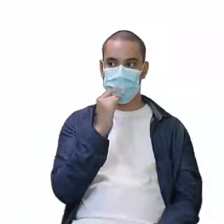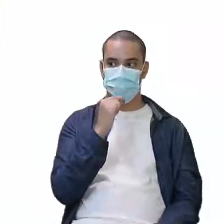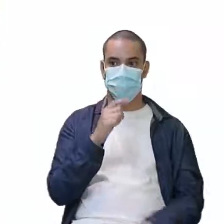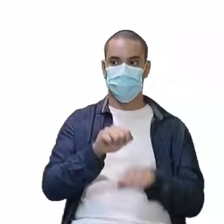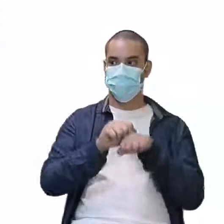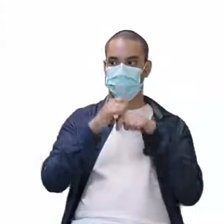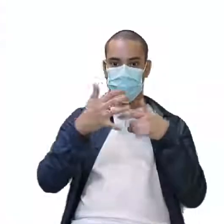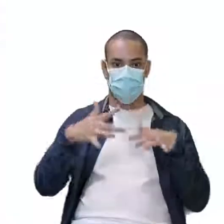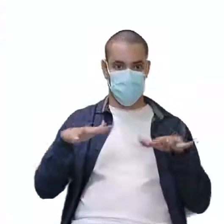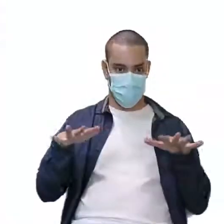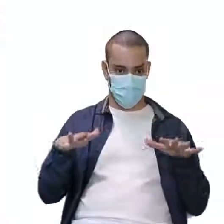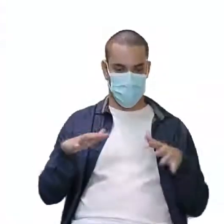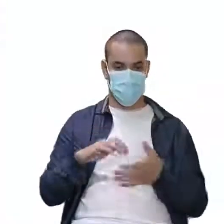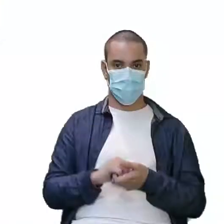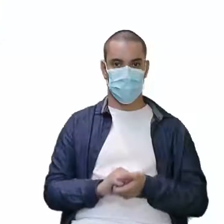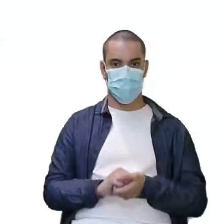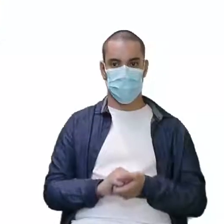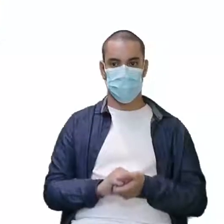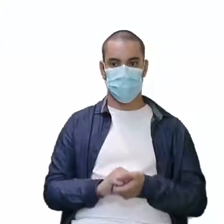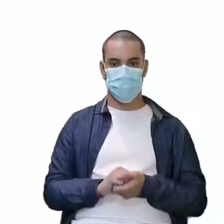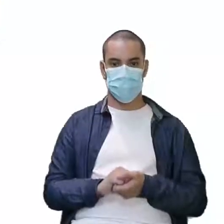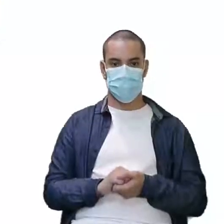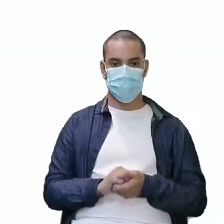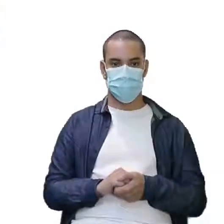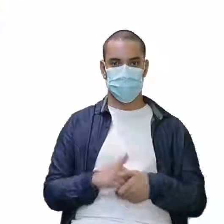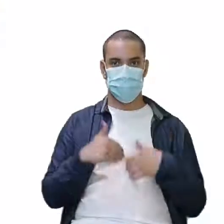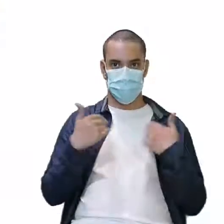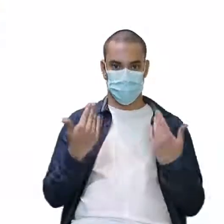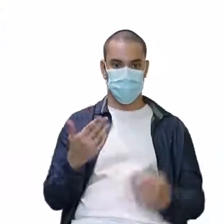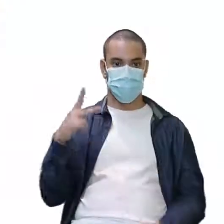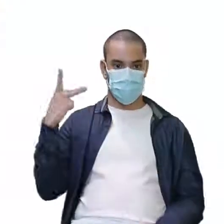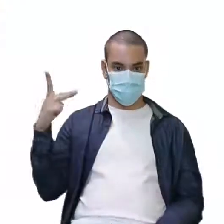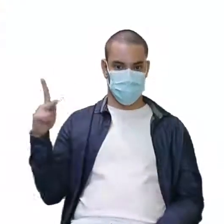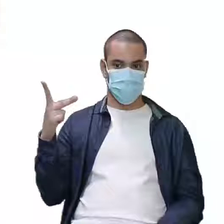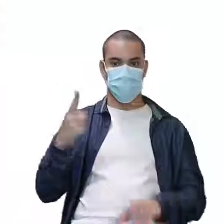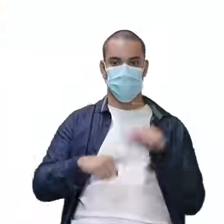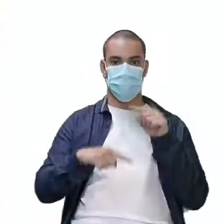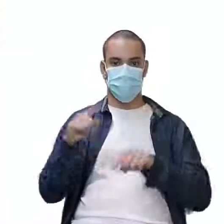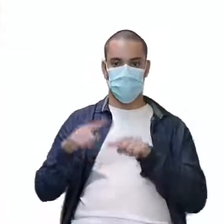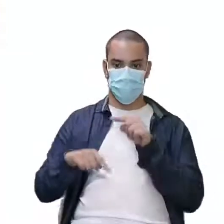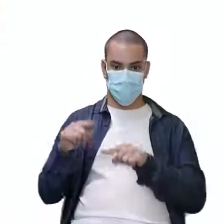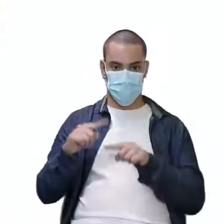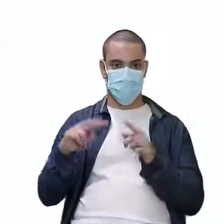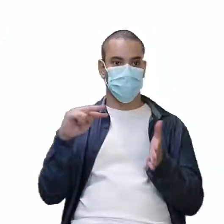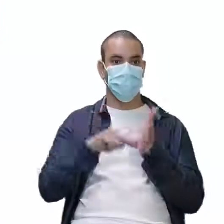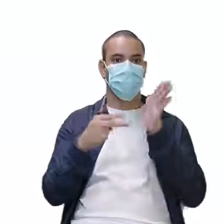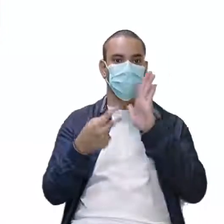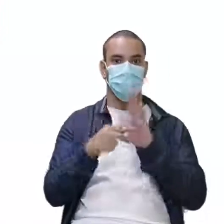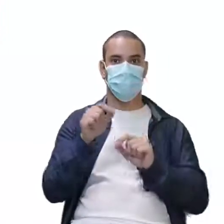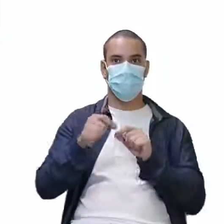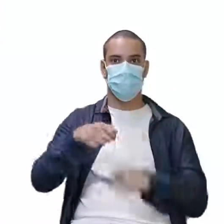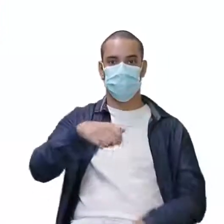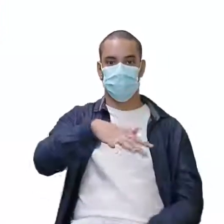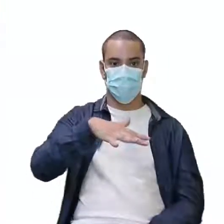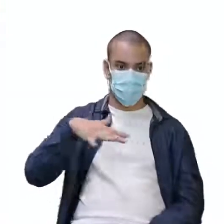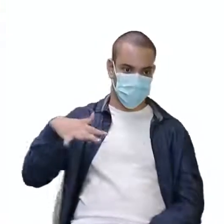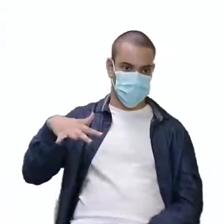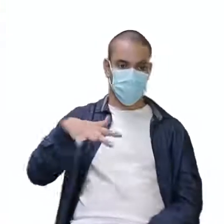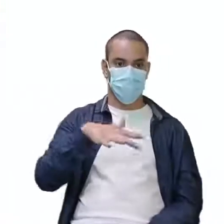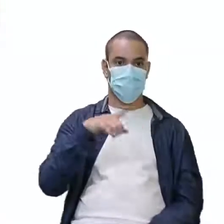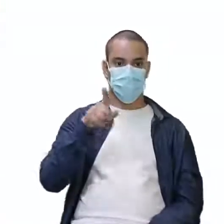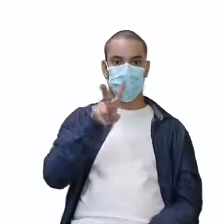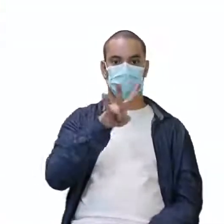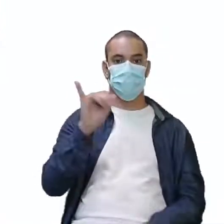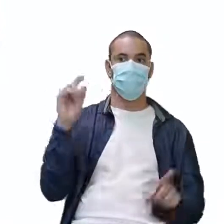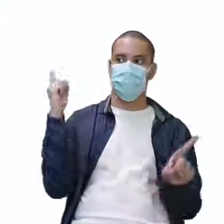mar, né? E aí, nesses recursos, nesse ambiente, você